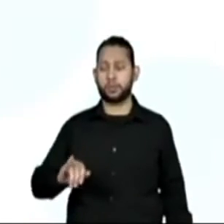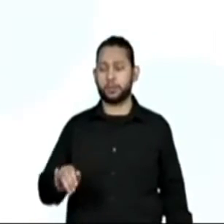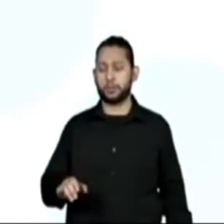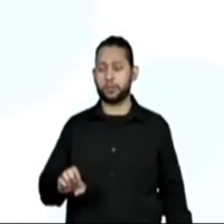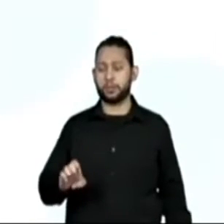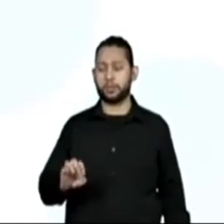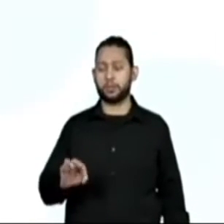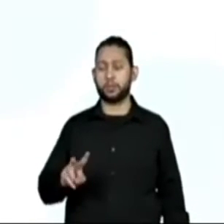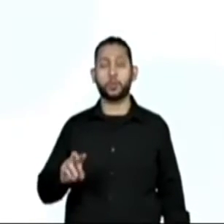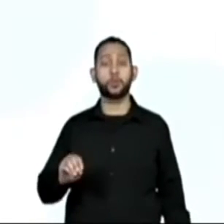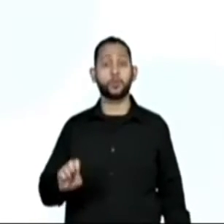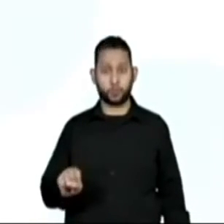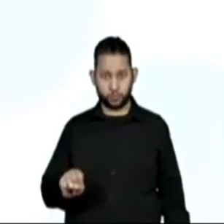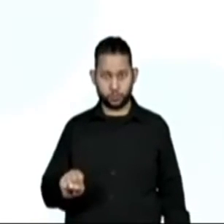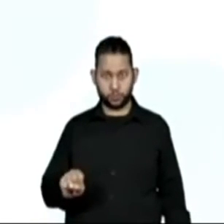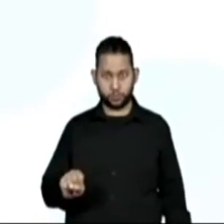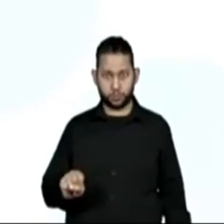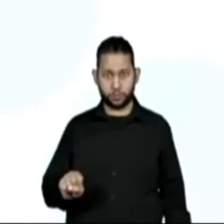caracterizam